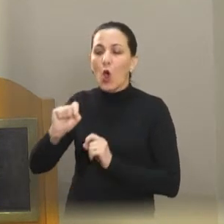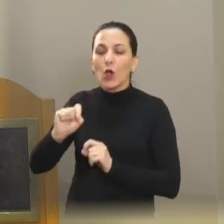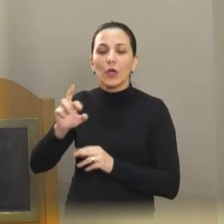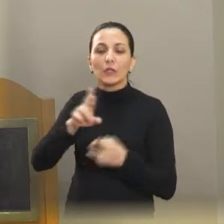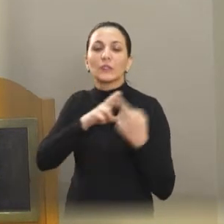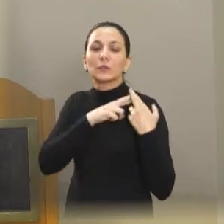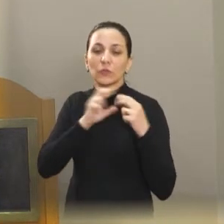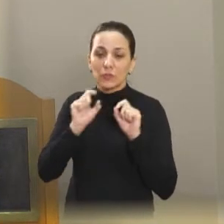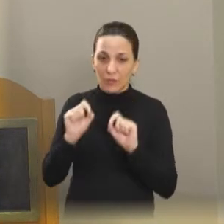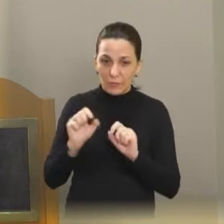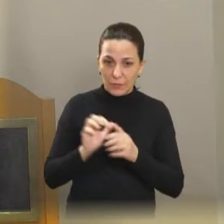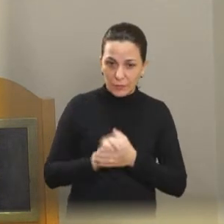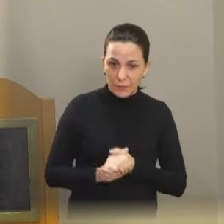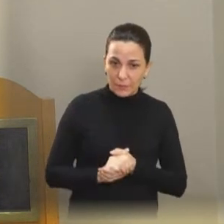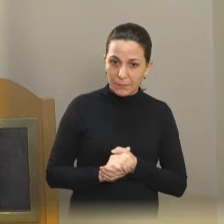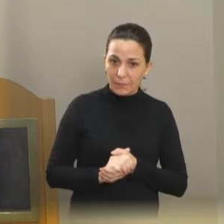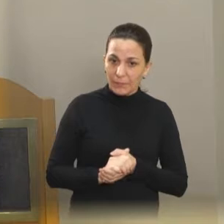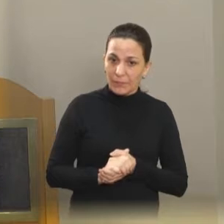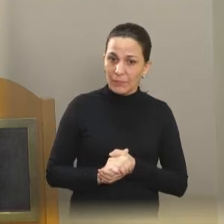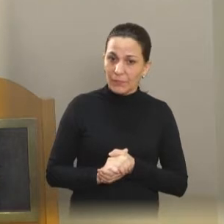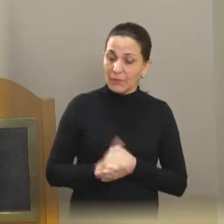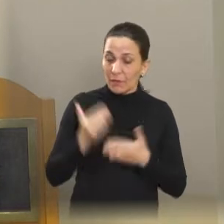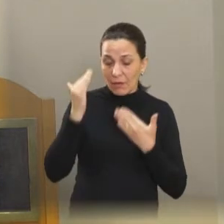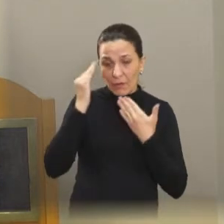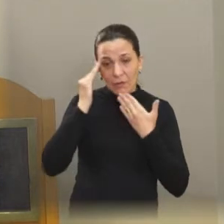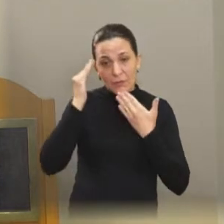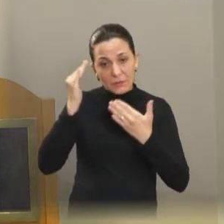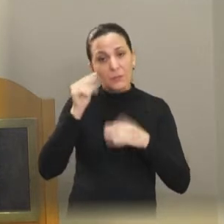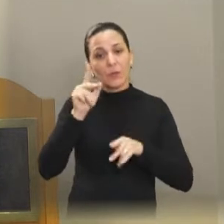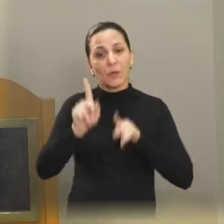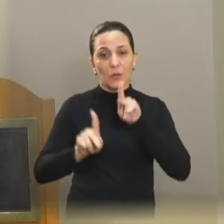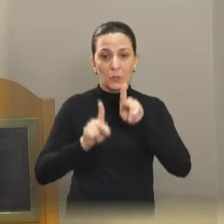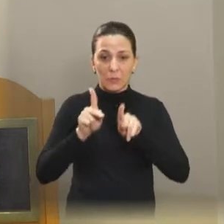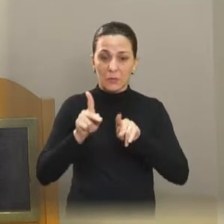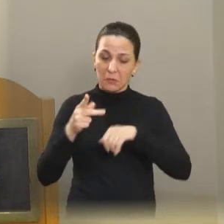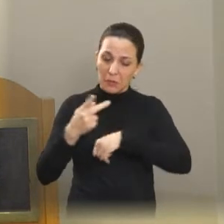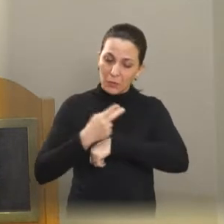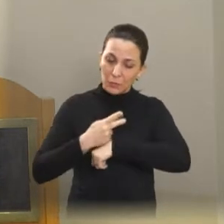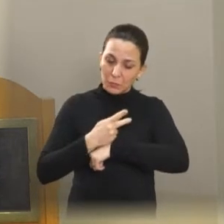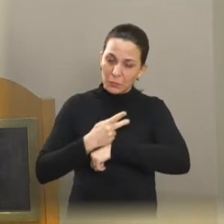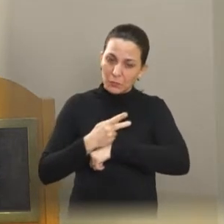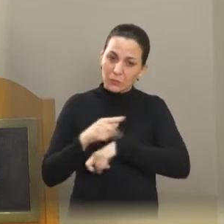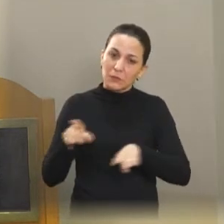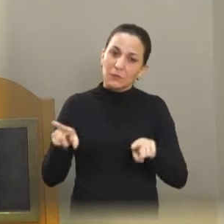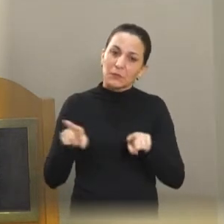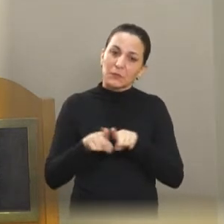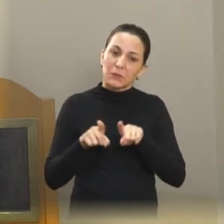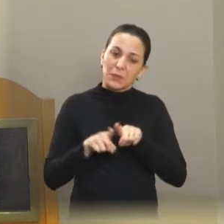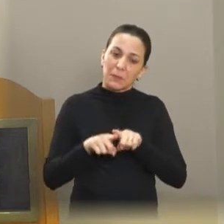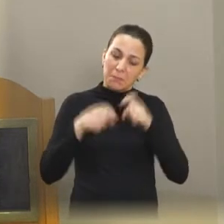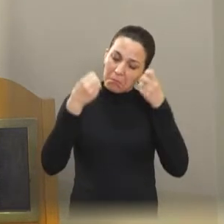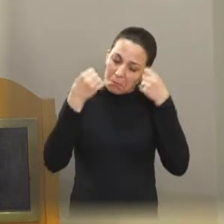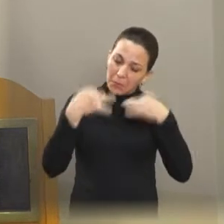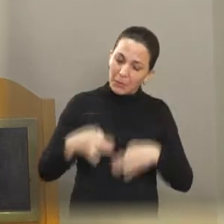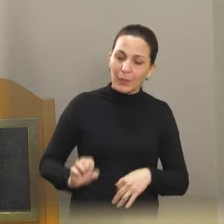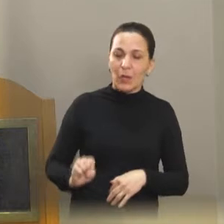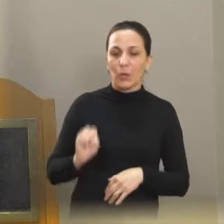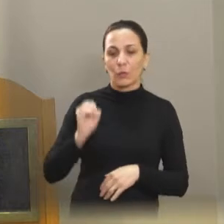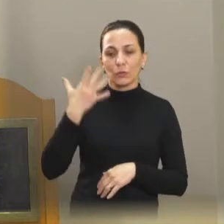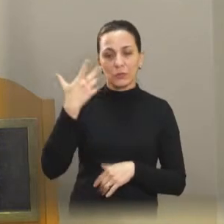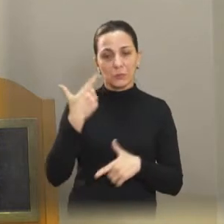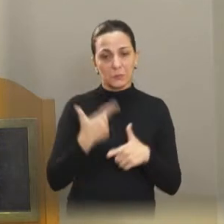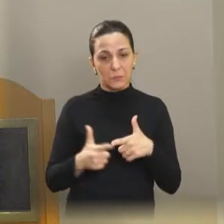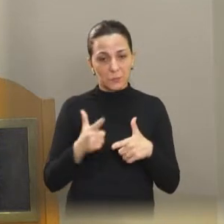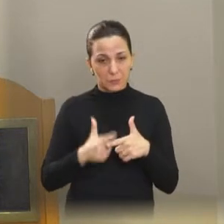então nós estamos fazendo nossa parte aqui e agradecemos a população que nos procura também para relatar esse